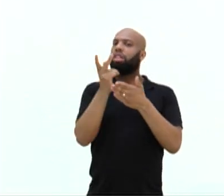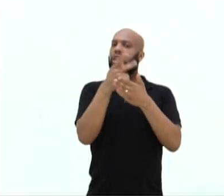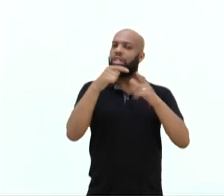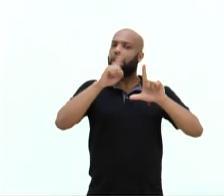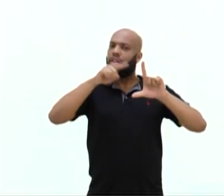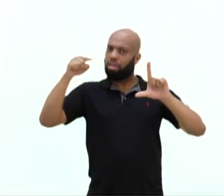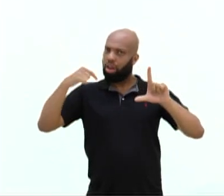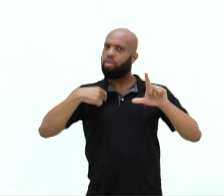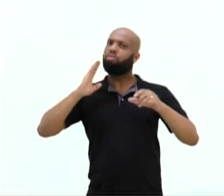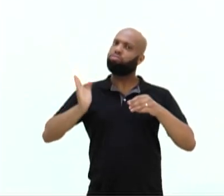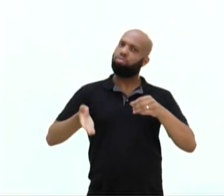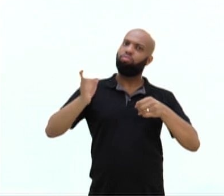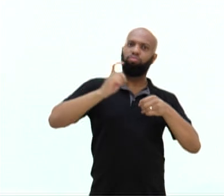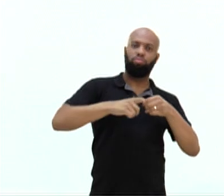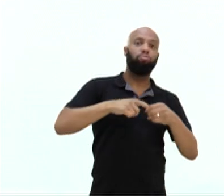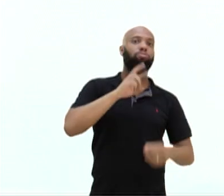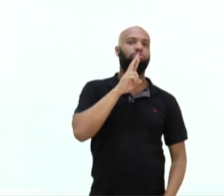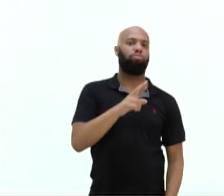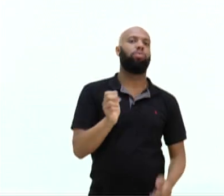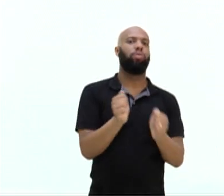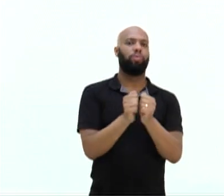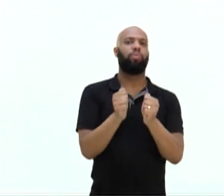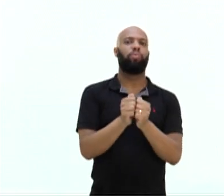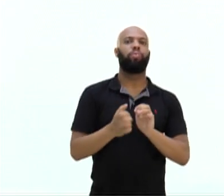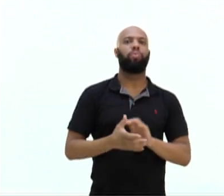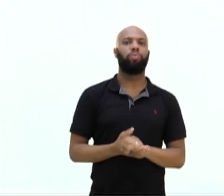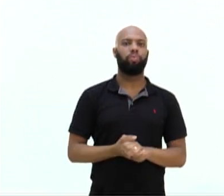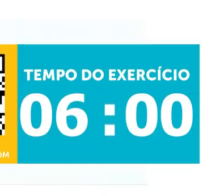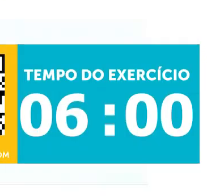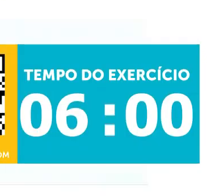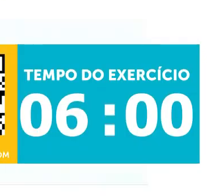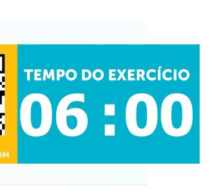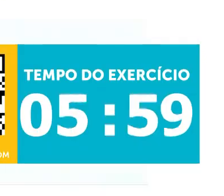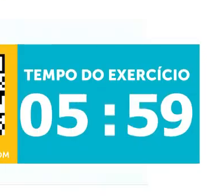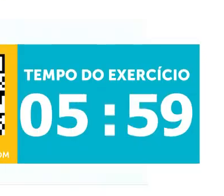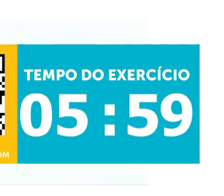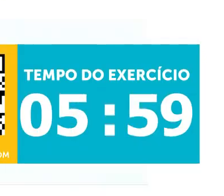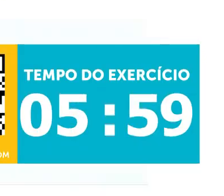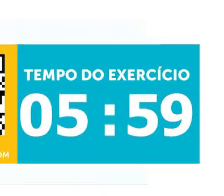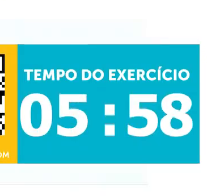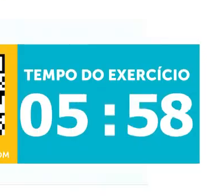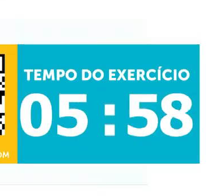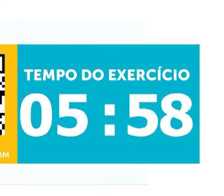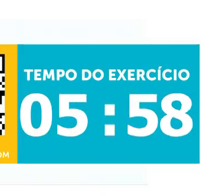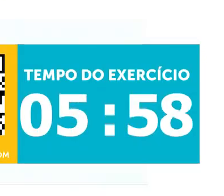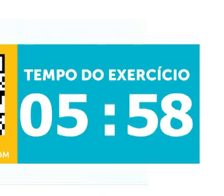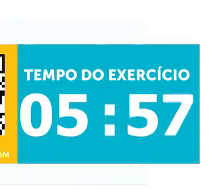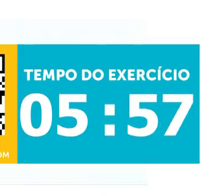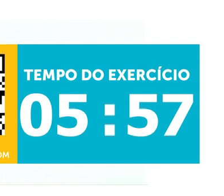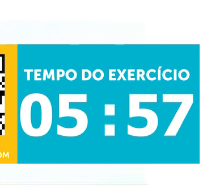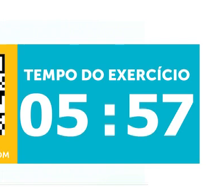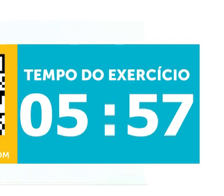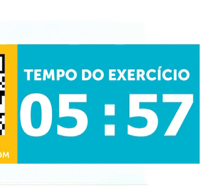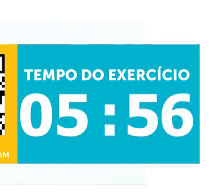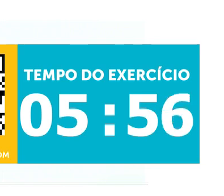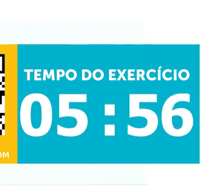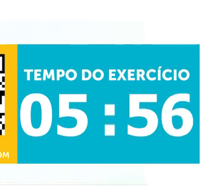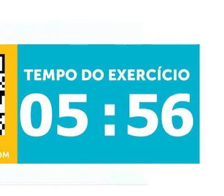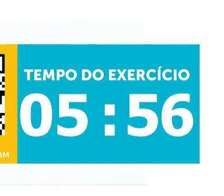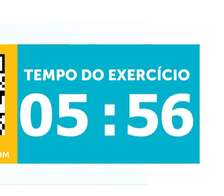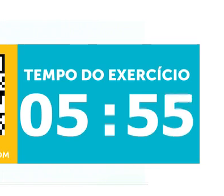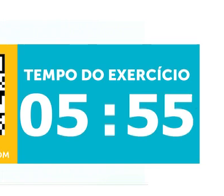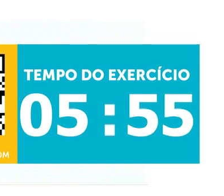Bem, resposta aqui do exercício. Possui ponto de máximo ou de mínimo? Ponto de máximo. Inclusive, está